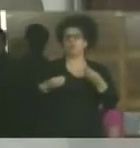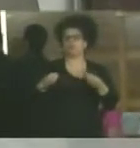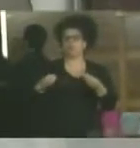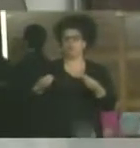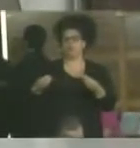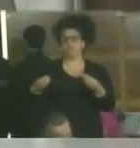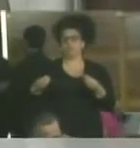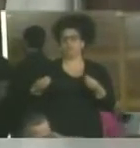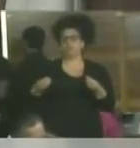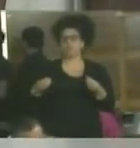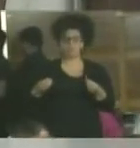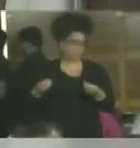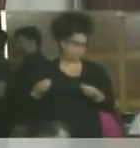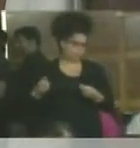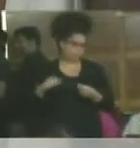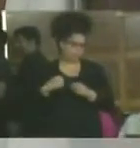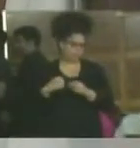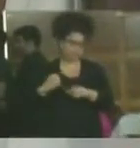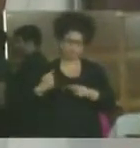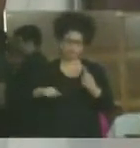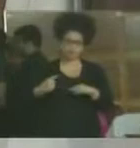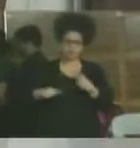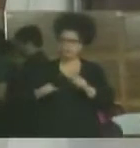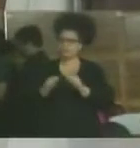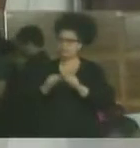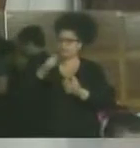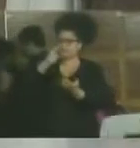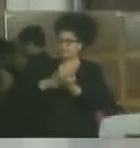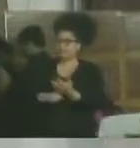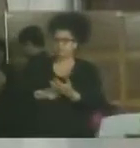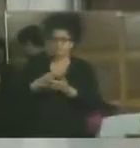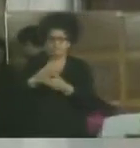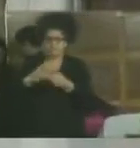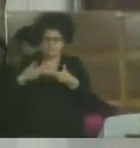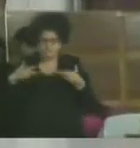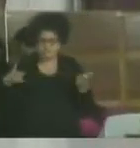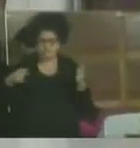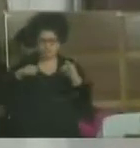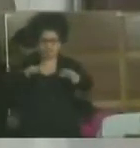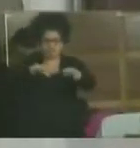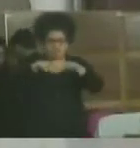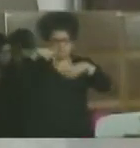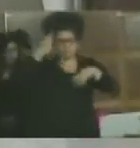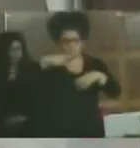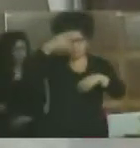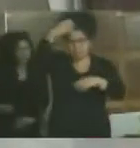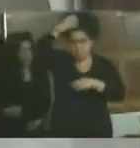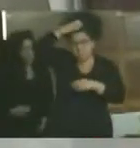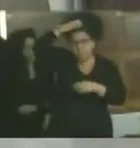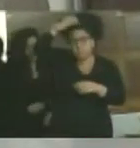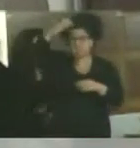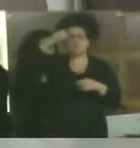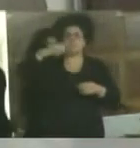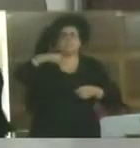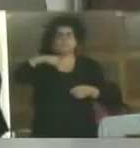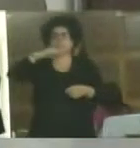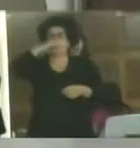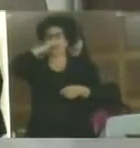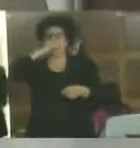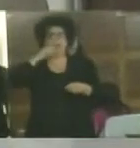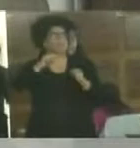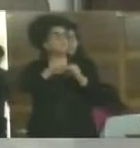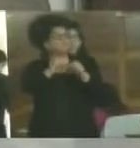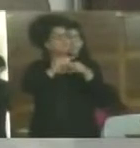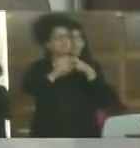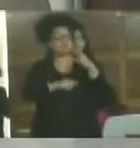E discutimos, fizemos várias audiências públicas, fizemos audiência pública em Angra dos Reis, fizemos umas 3